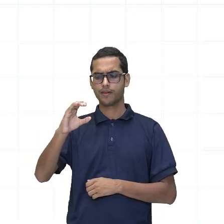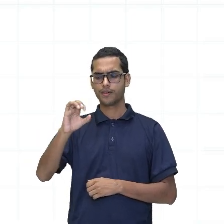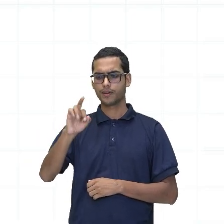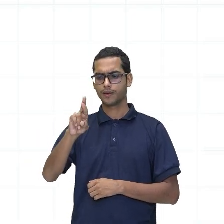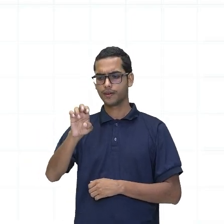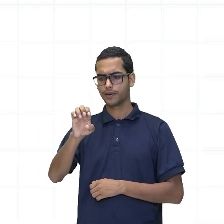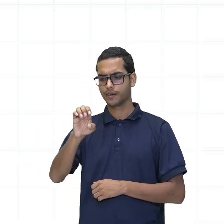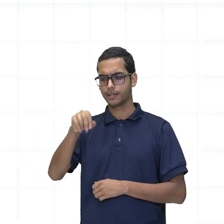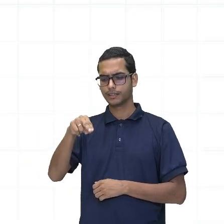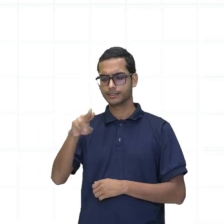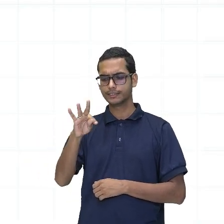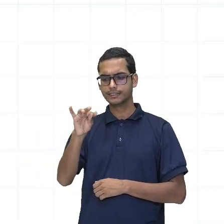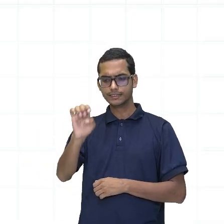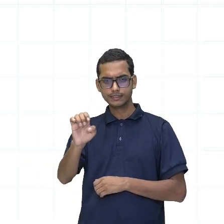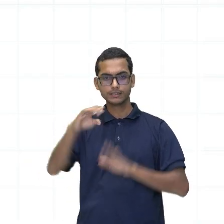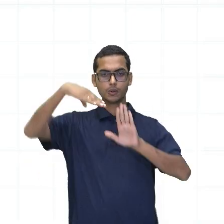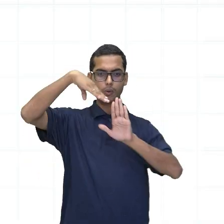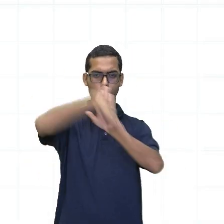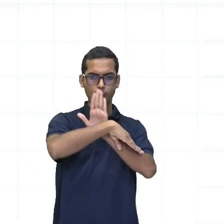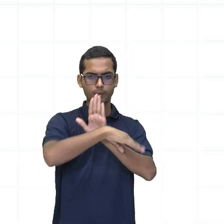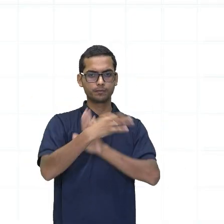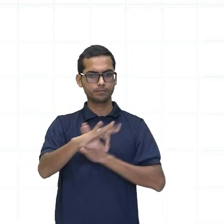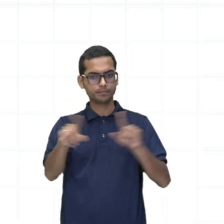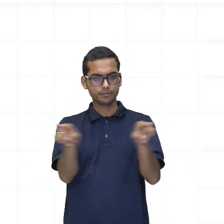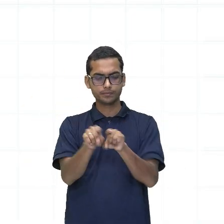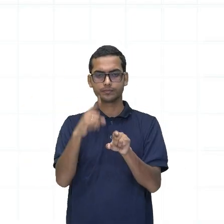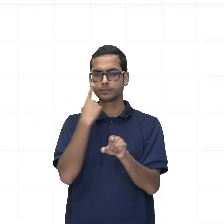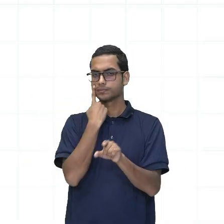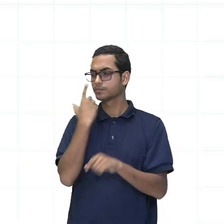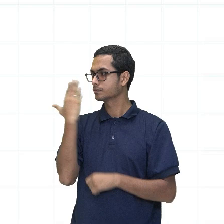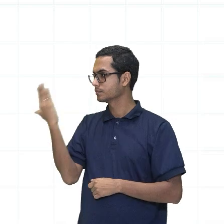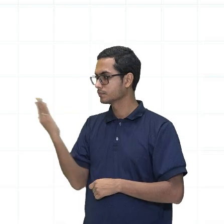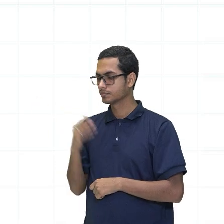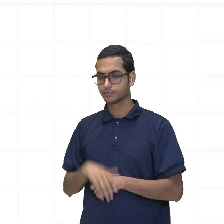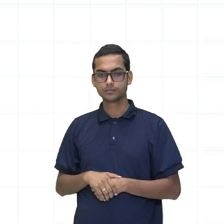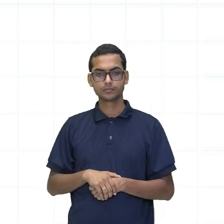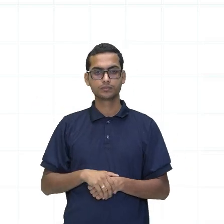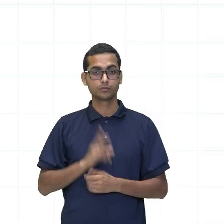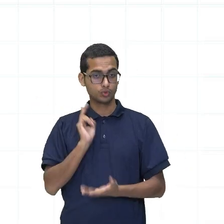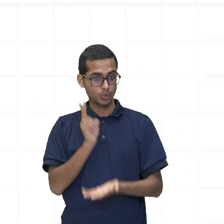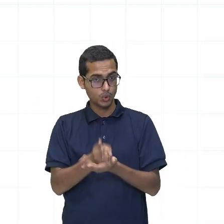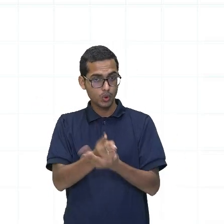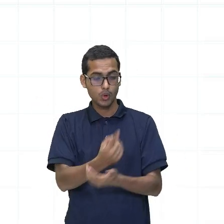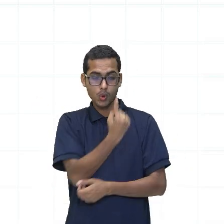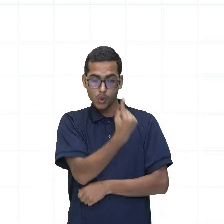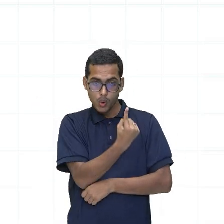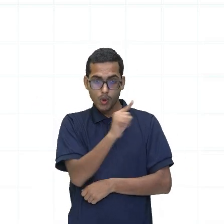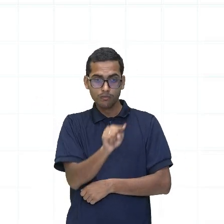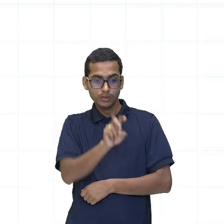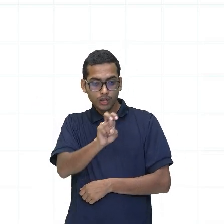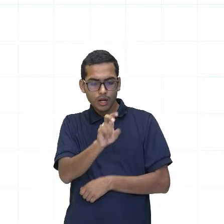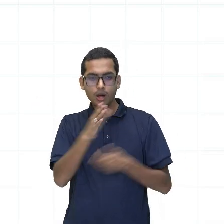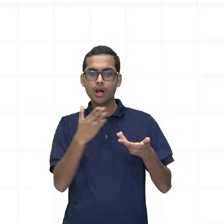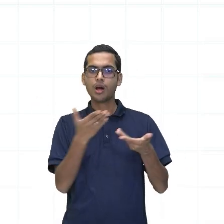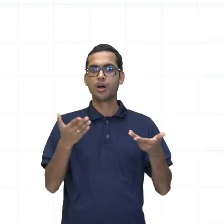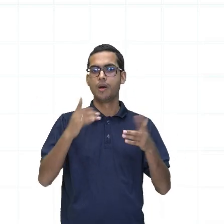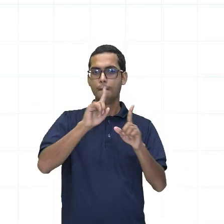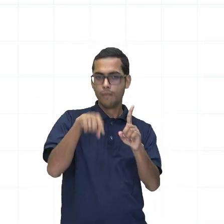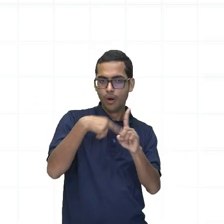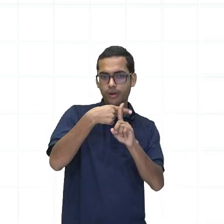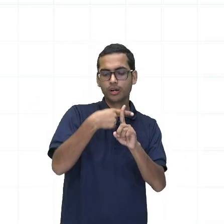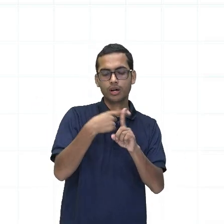olha lá, ó, continua no 1,5, só que agora ele é positivo, tá certo? Então, esse é o comportamento aí